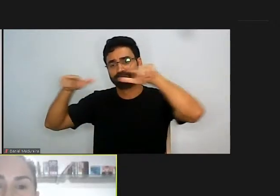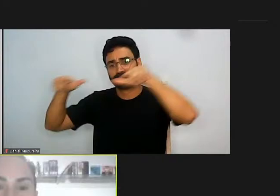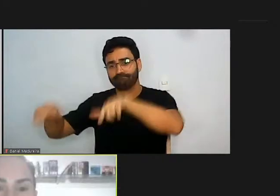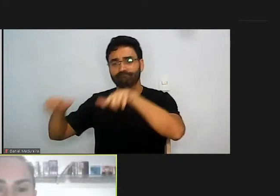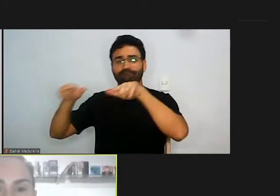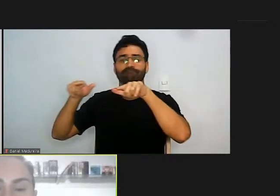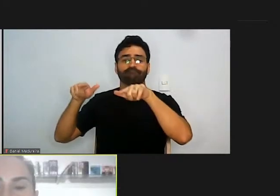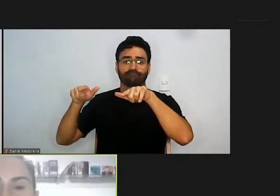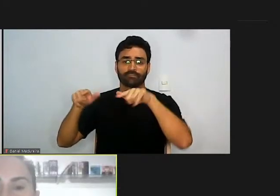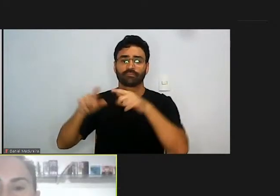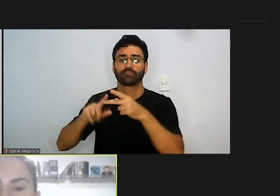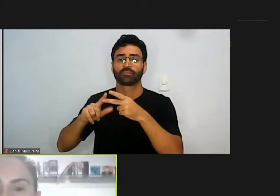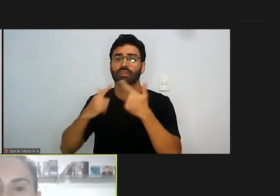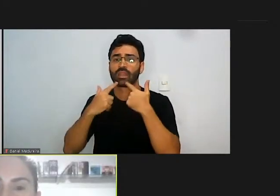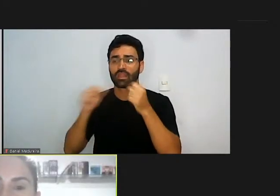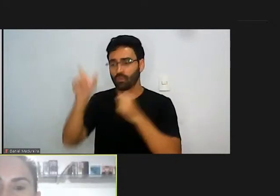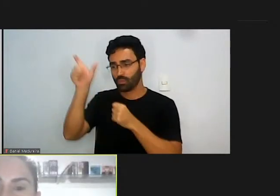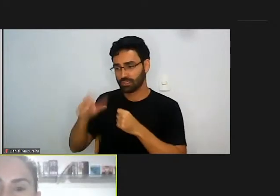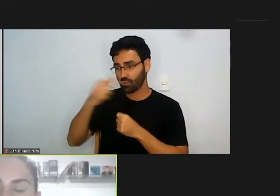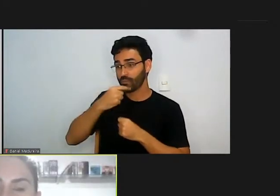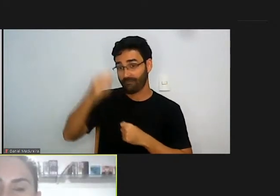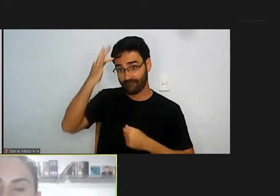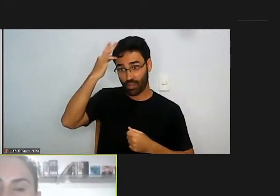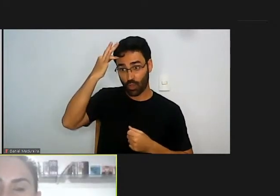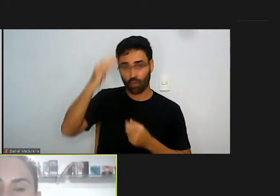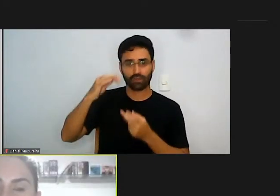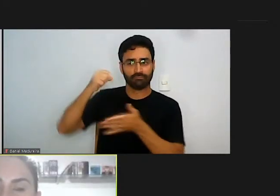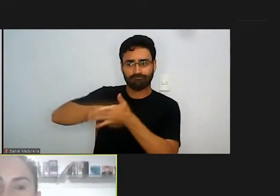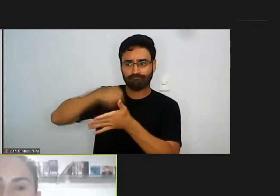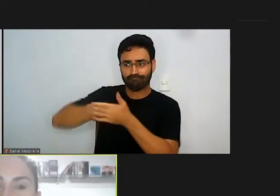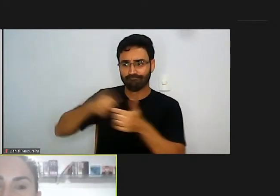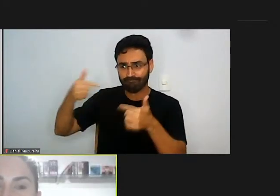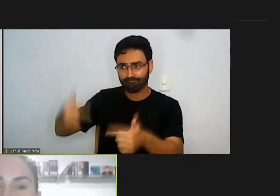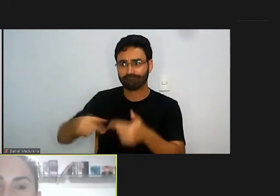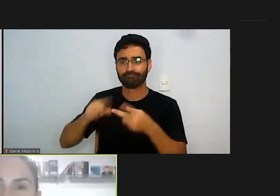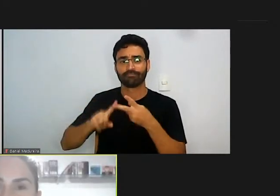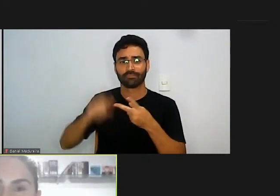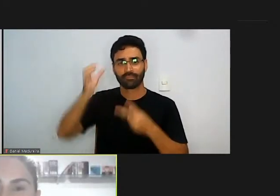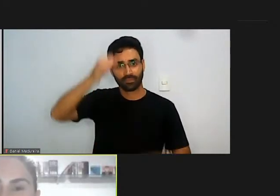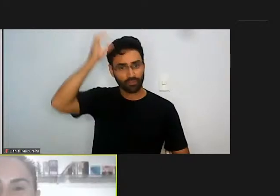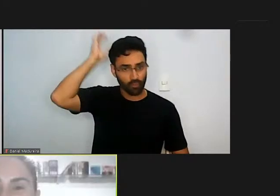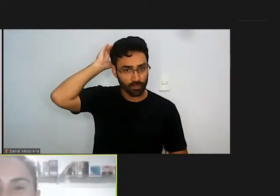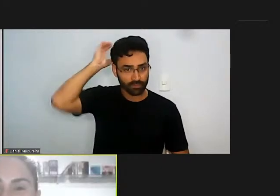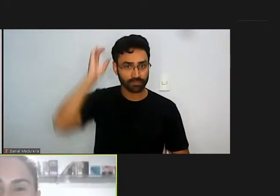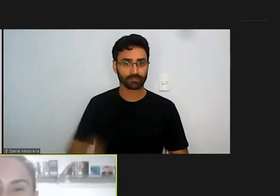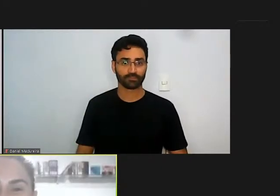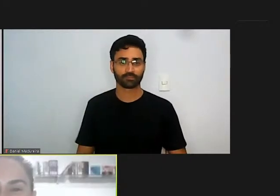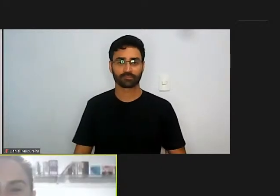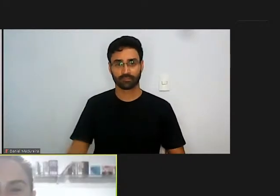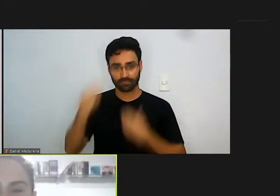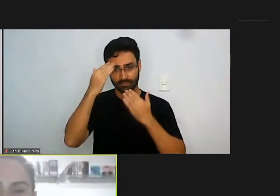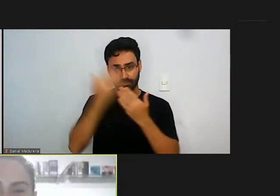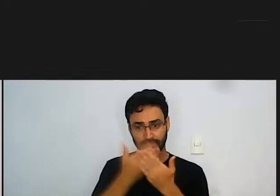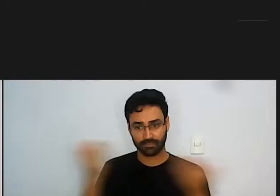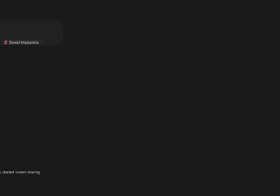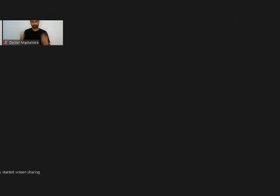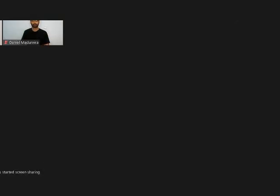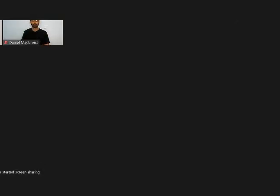ao linguista, filósofo, ativista Avrom Noam Chomsky. Obrigada.